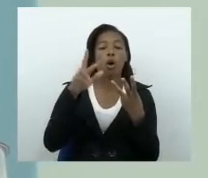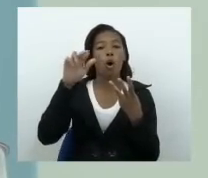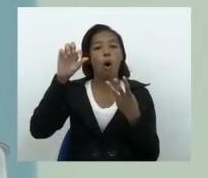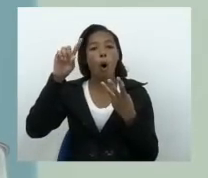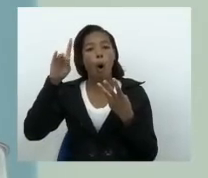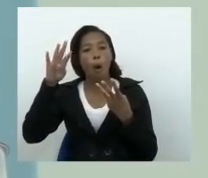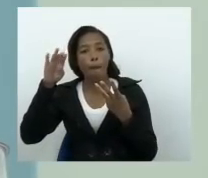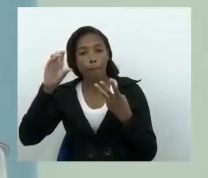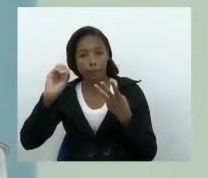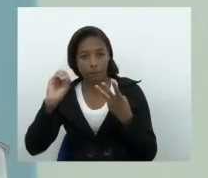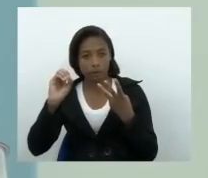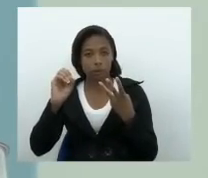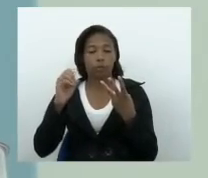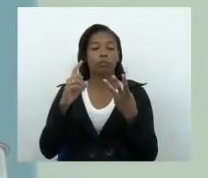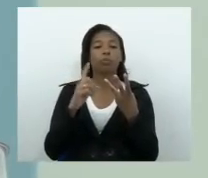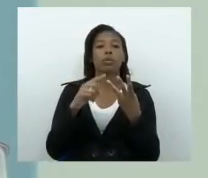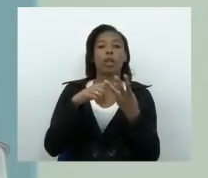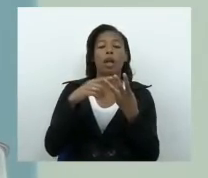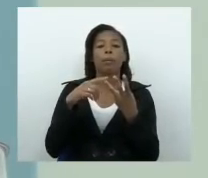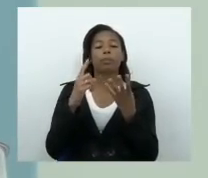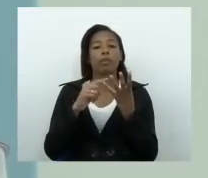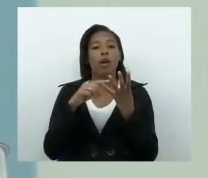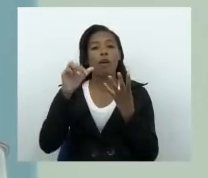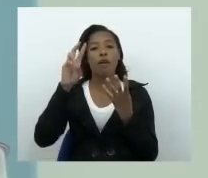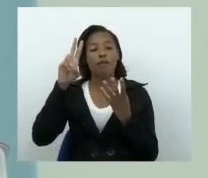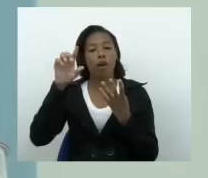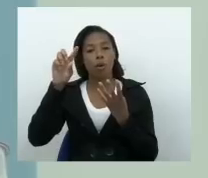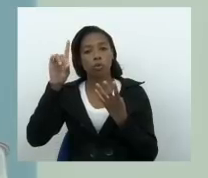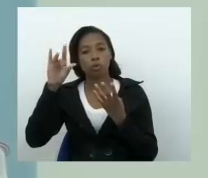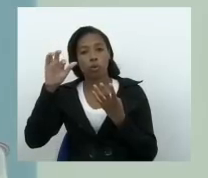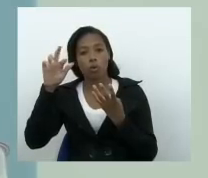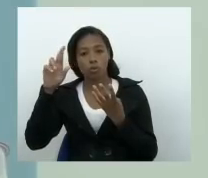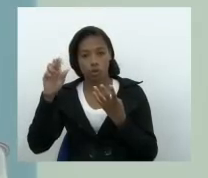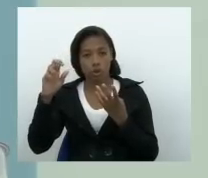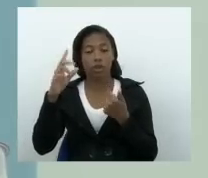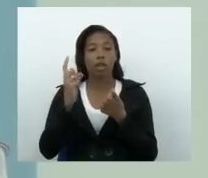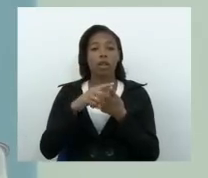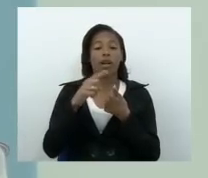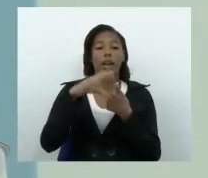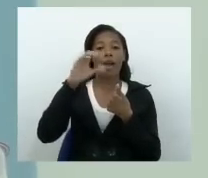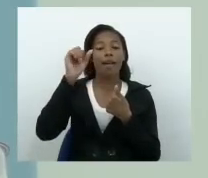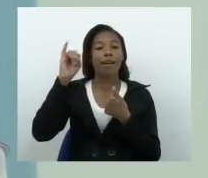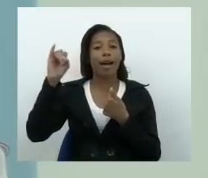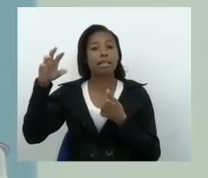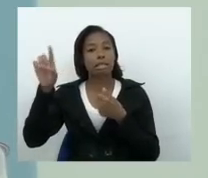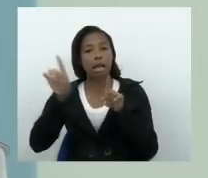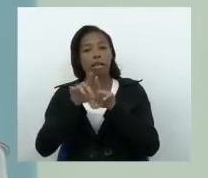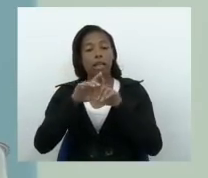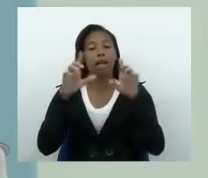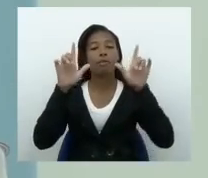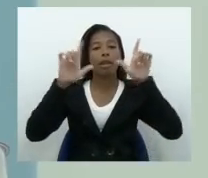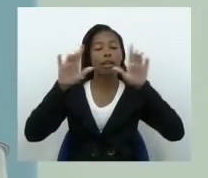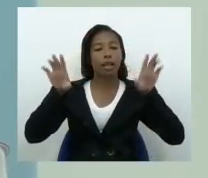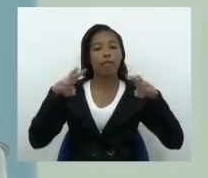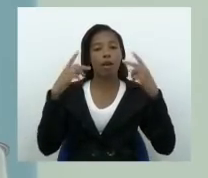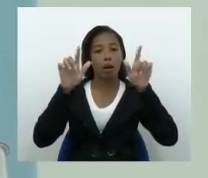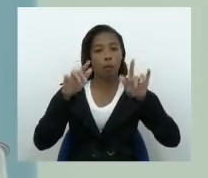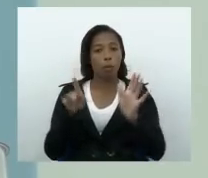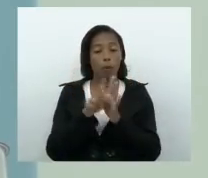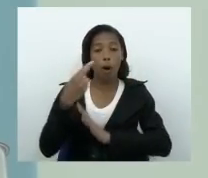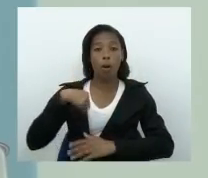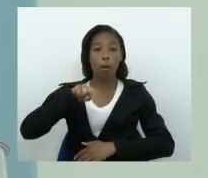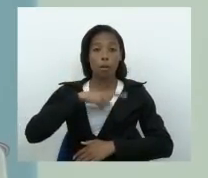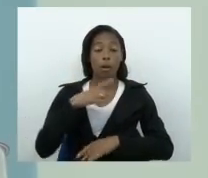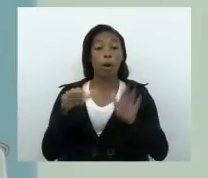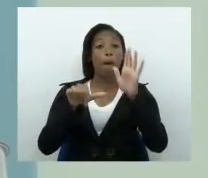Roberto Samuel, do programa Tribuna Livre, Valdir Carleto, do site Clique Guarulhos e Cássia Franco, da TV Guarulhos. Vamos sortear então o